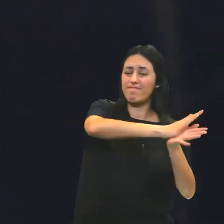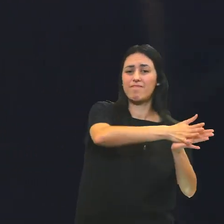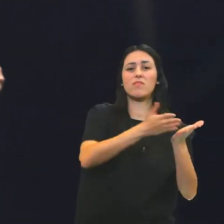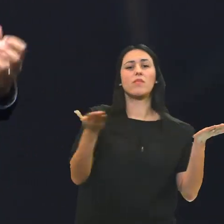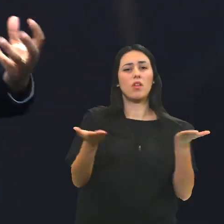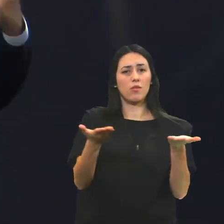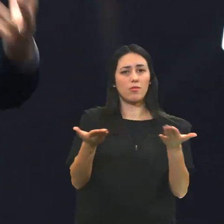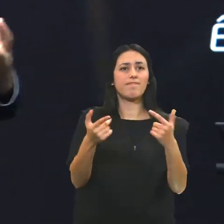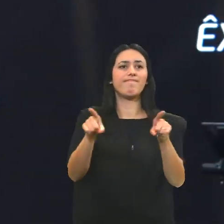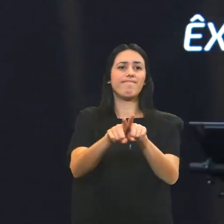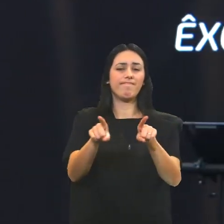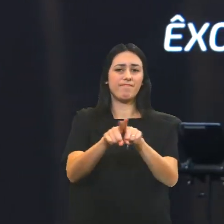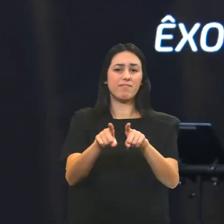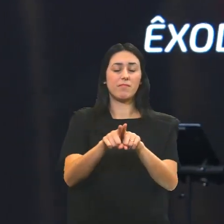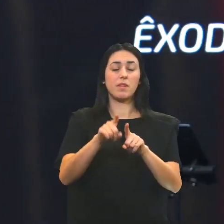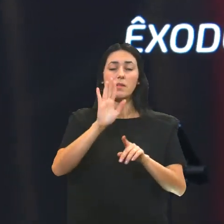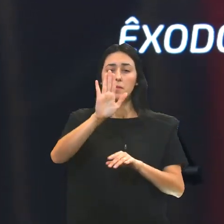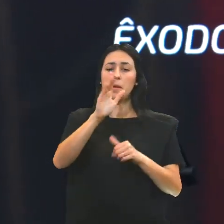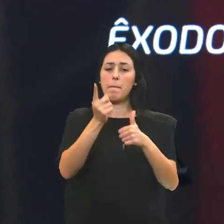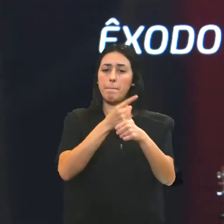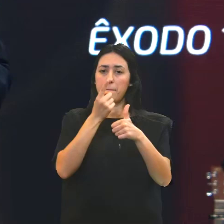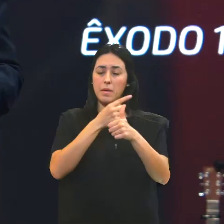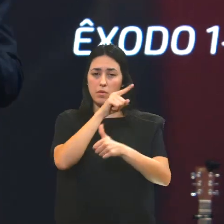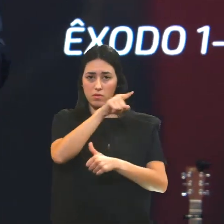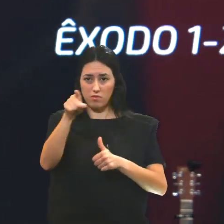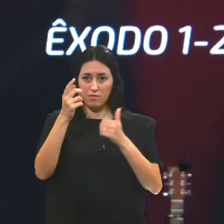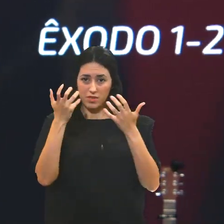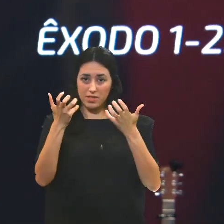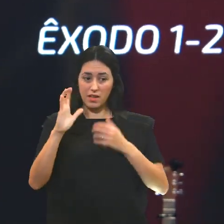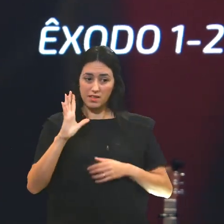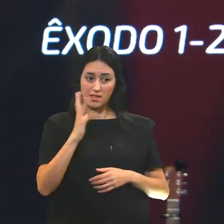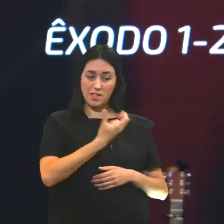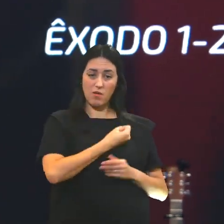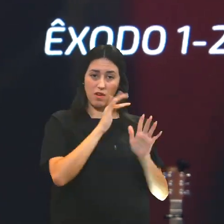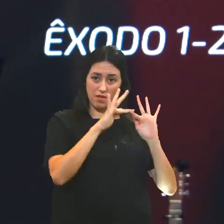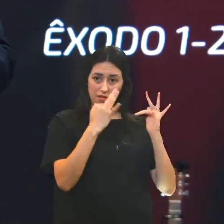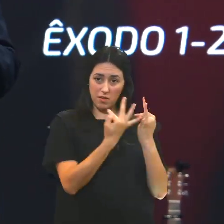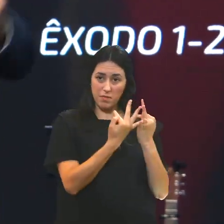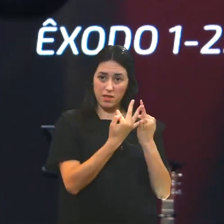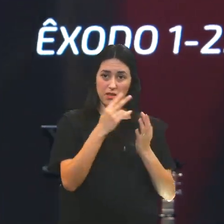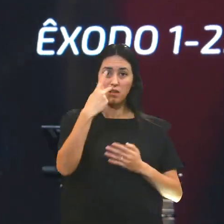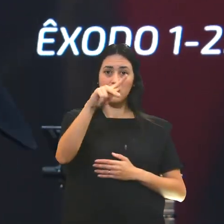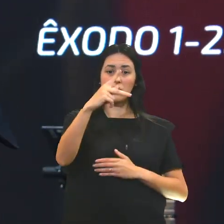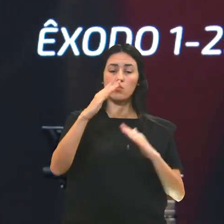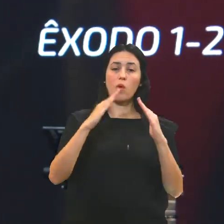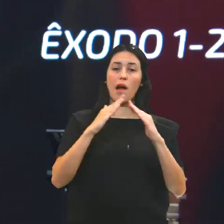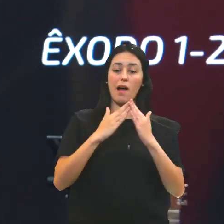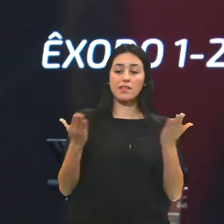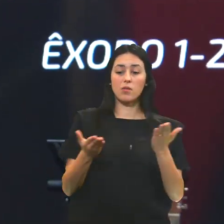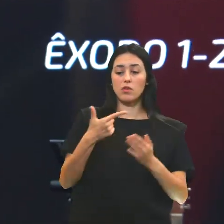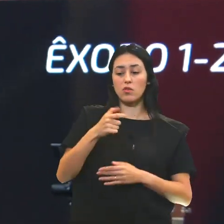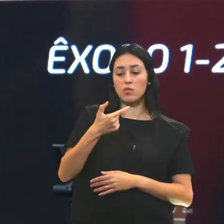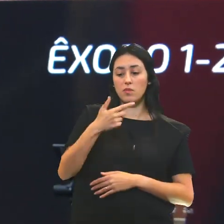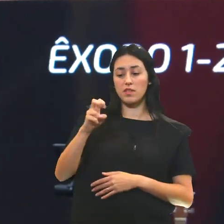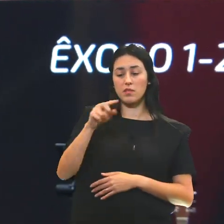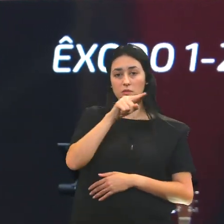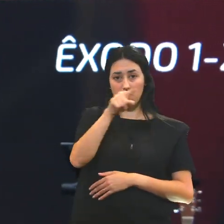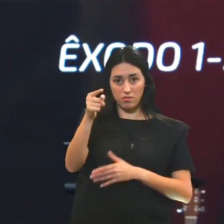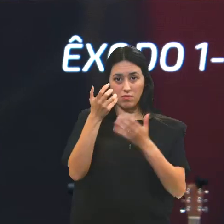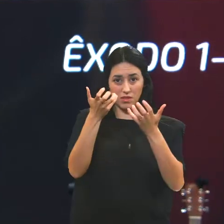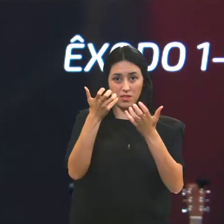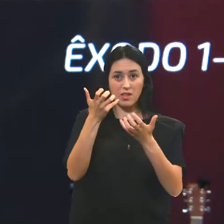Primeiro princípio: você quer salvar a tua família aí? Você quer ver salvação de Deus em 2025 no teu lar? Amém? Deixa eu ver aqui. Você quer